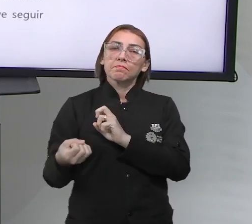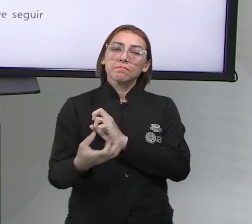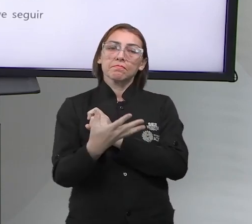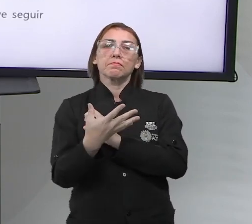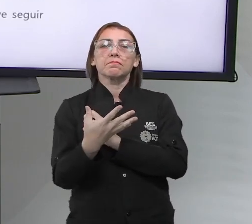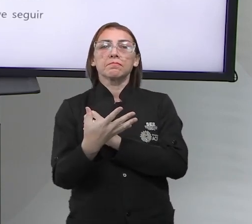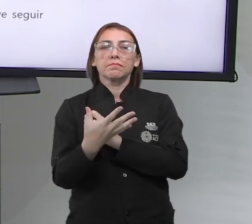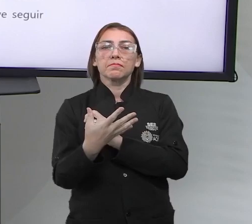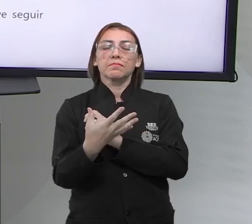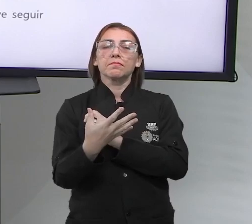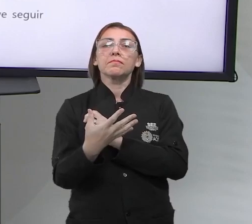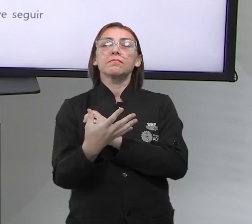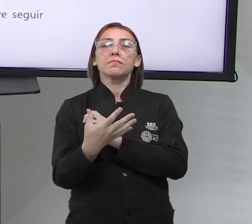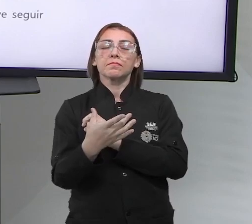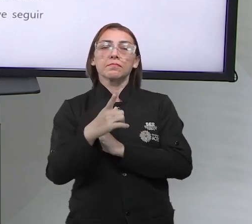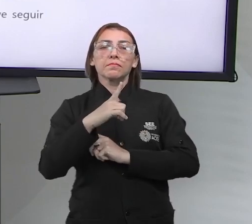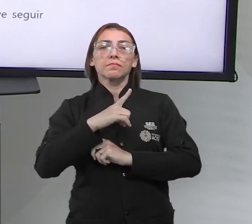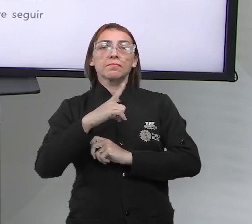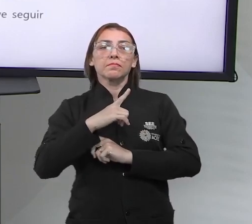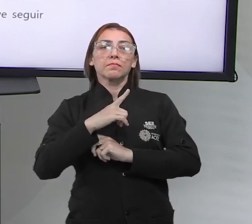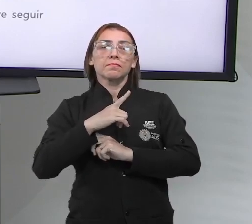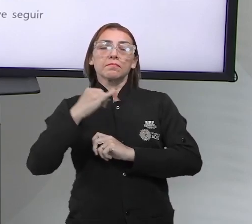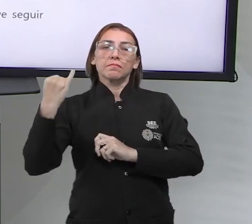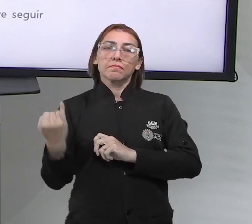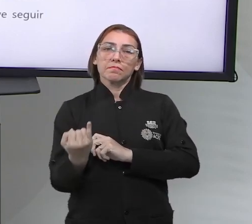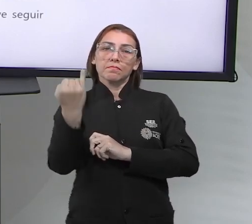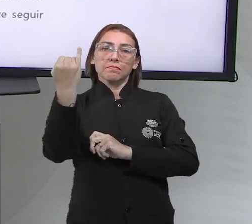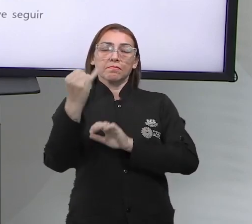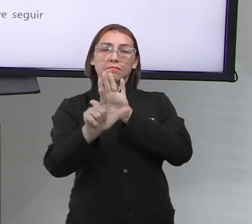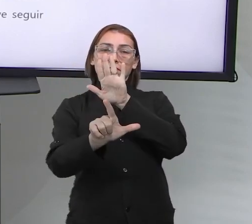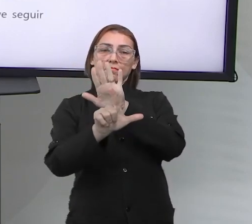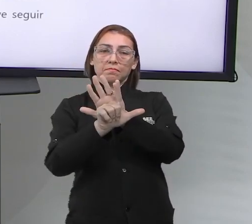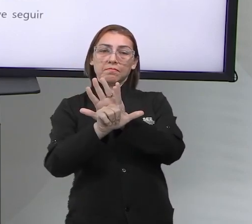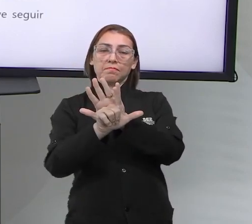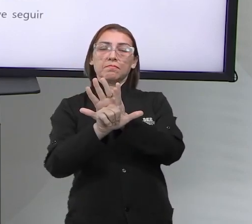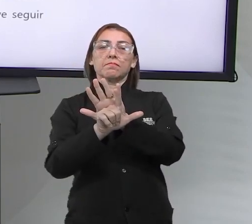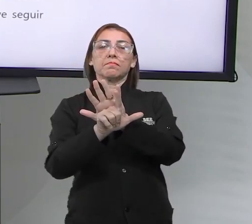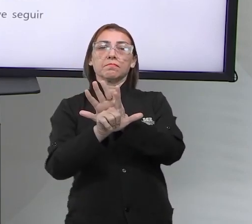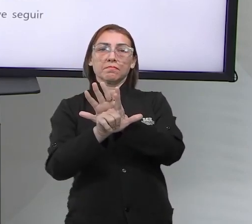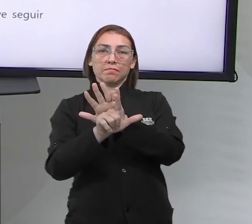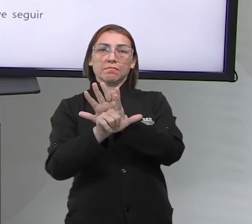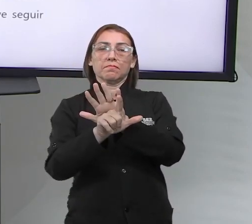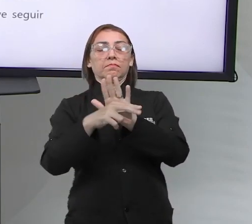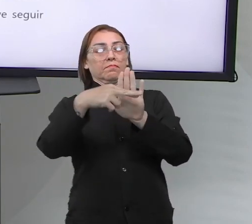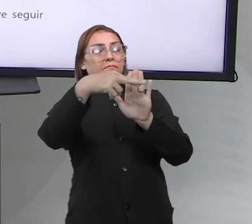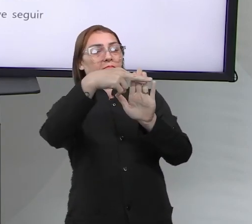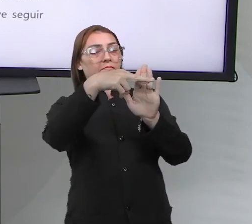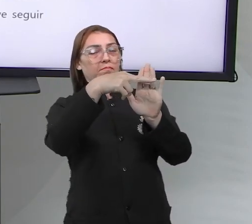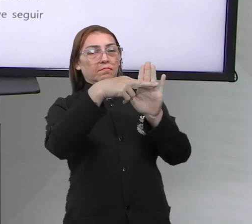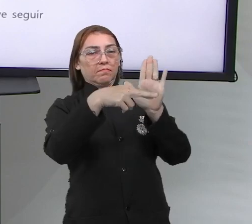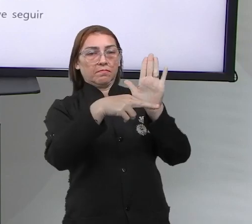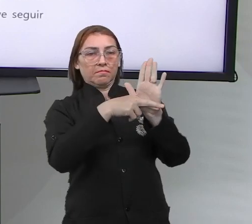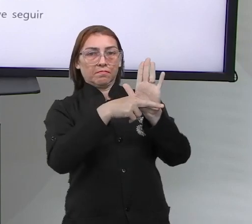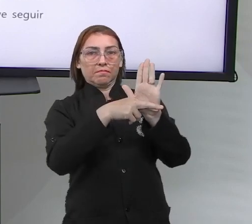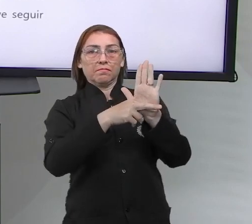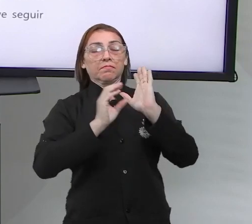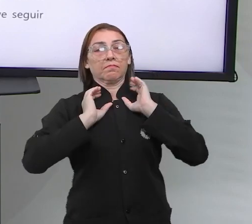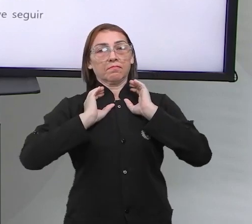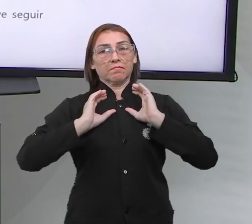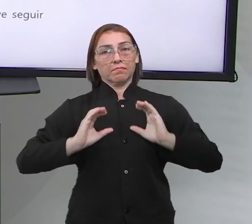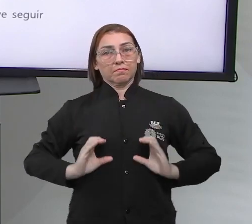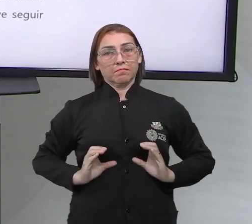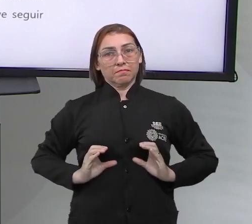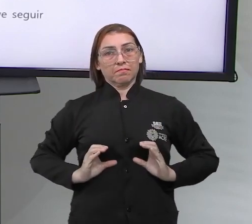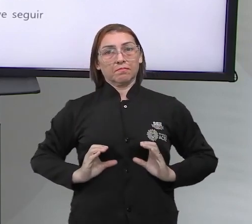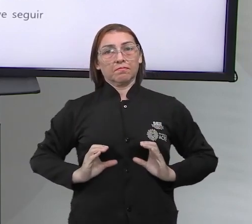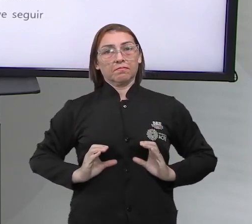novamente o quanto que há um destaque para as leis, para as normas. Ser um cidadão